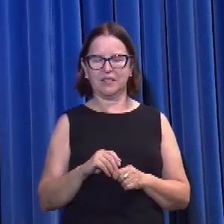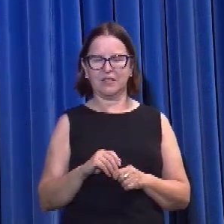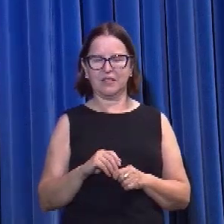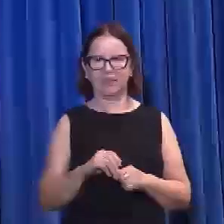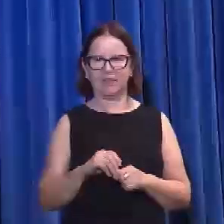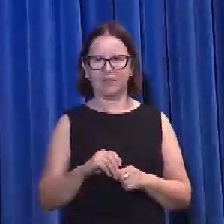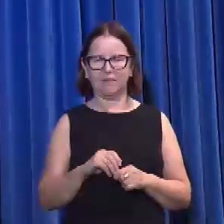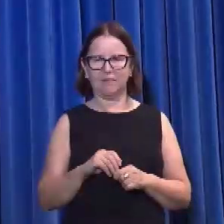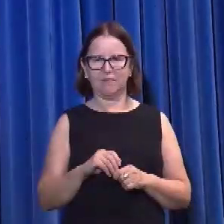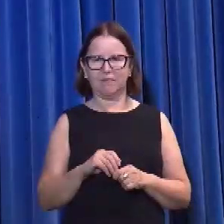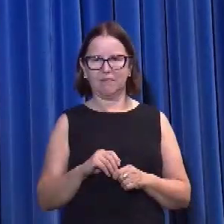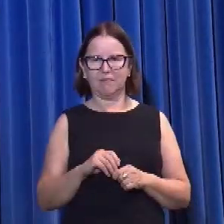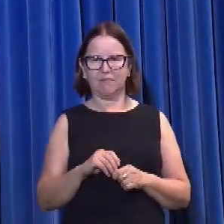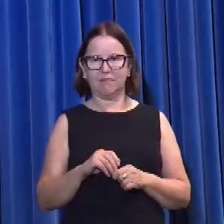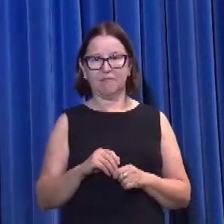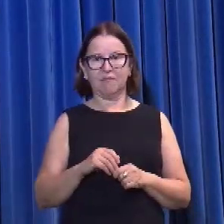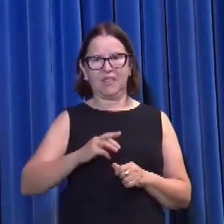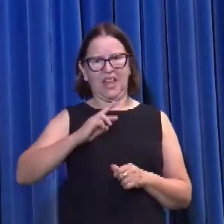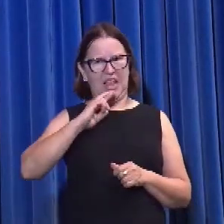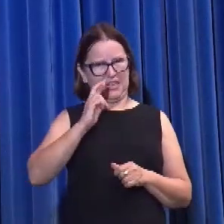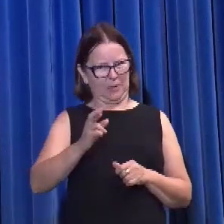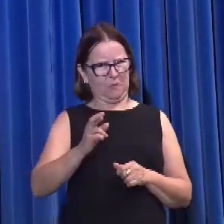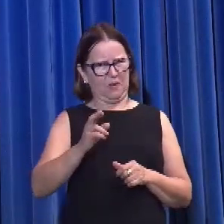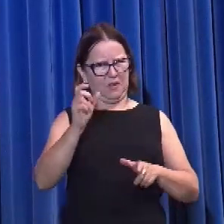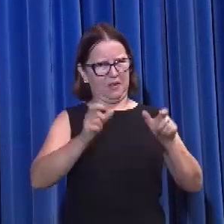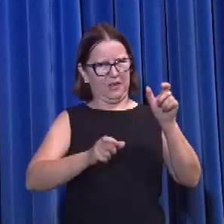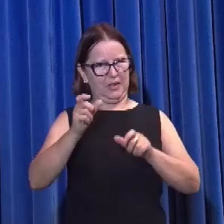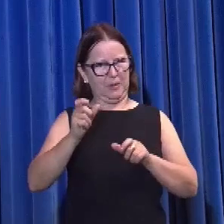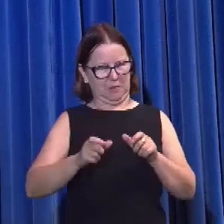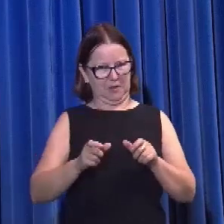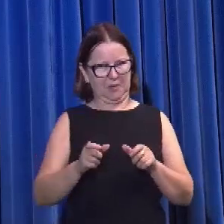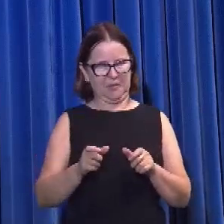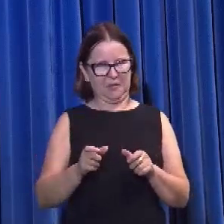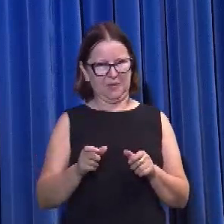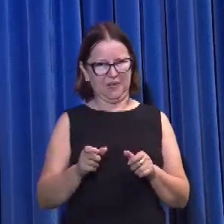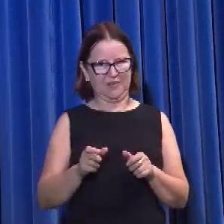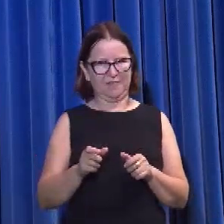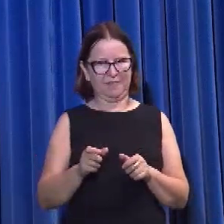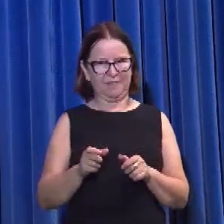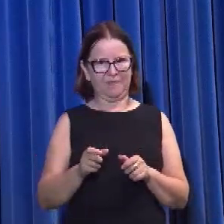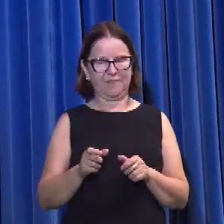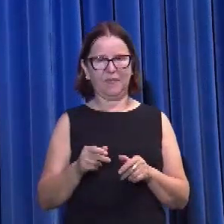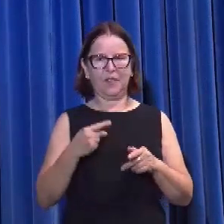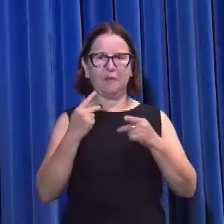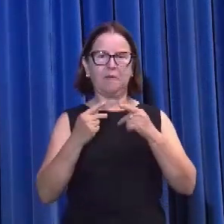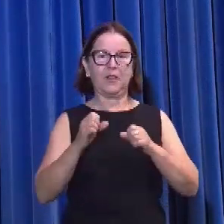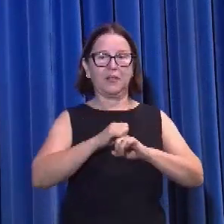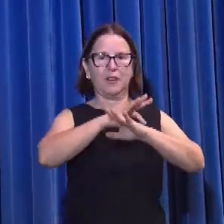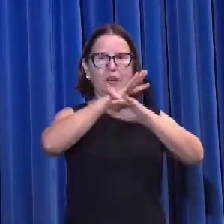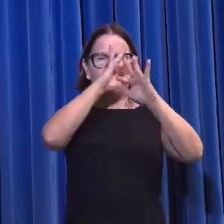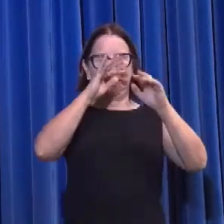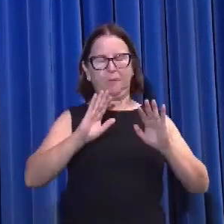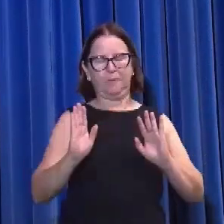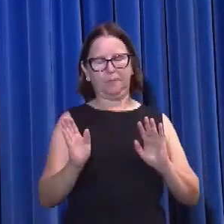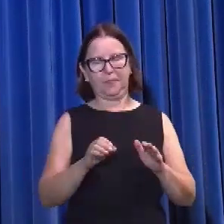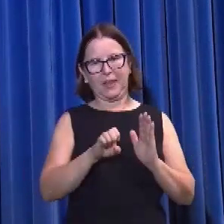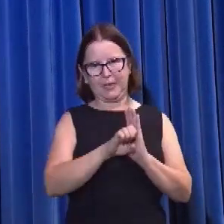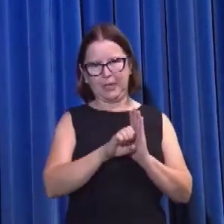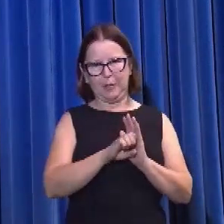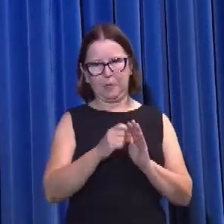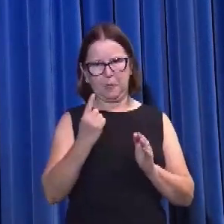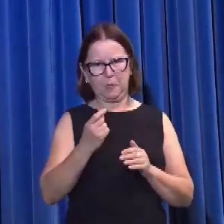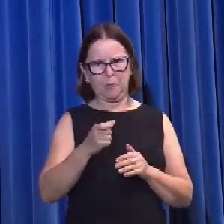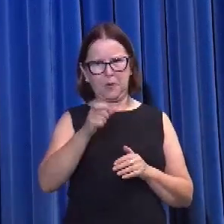as reações humanas nesse aspecto da glória. Quando uma pessoa fica magoada